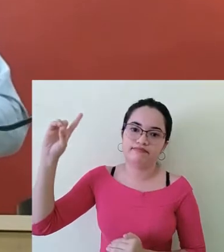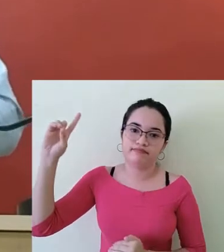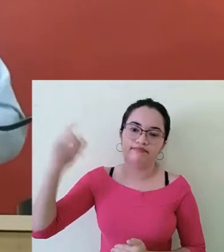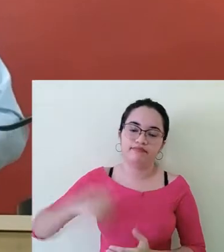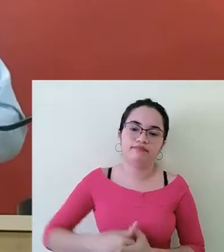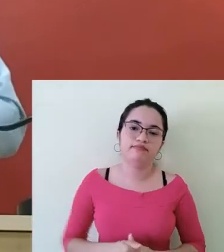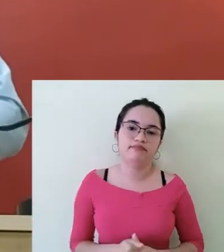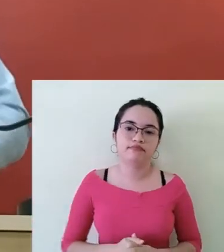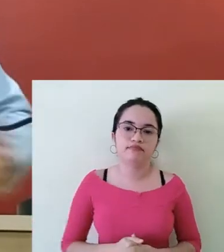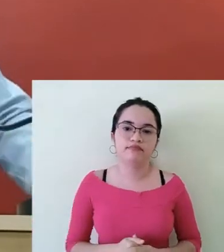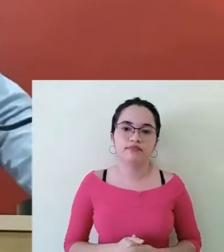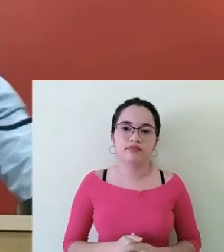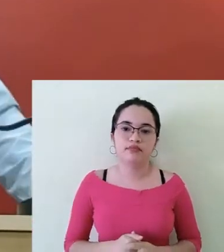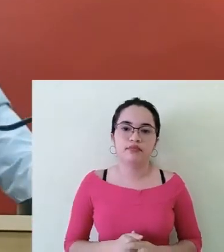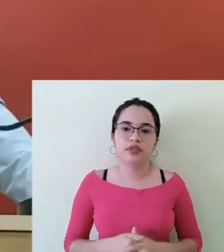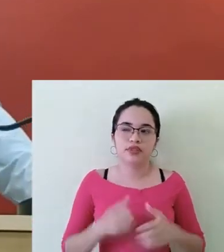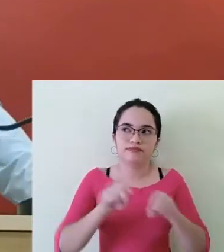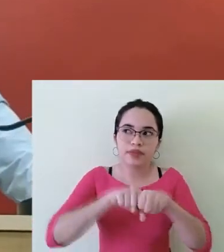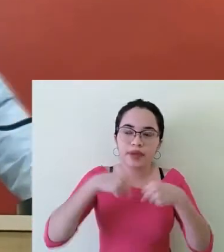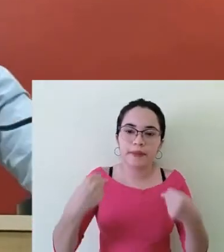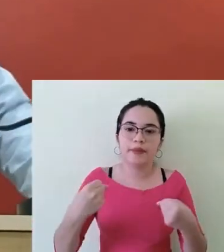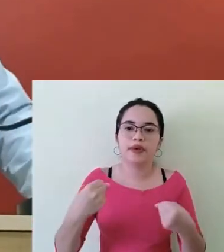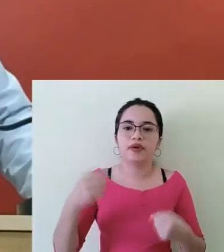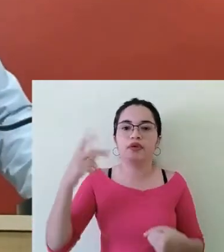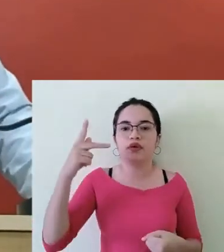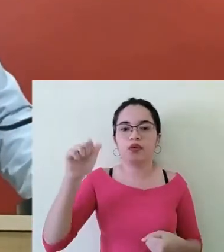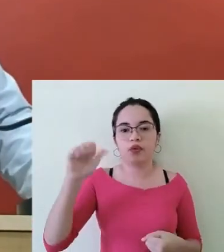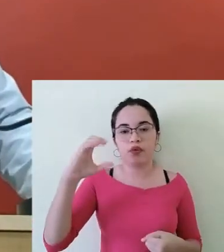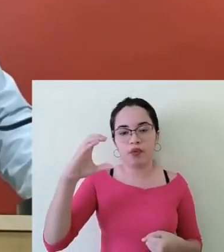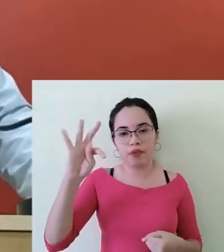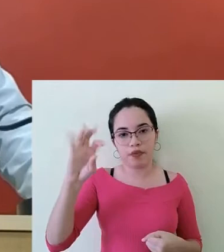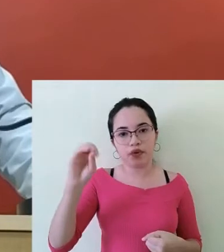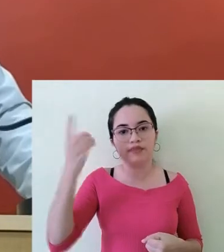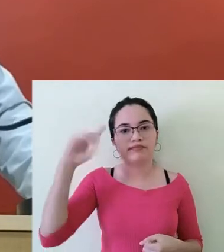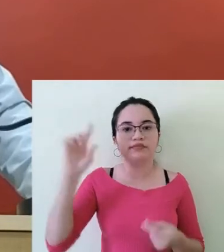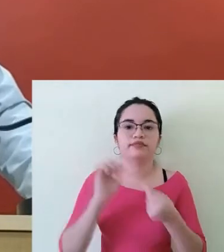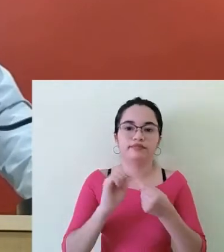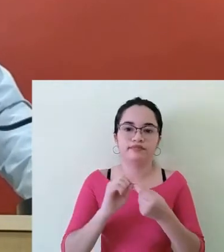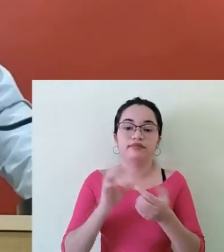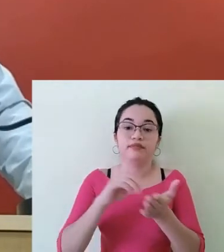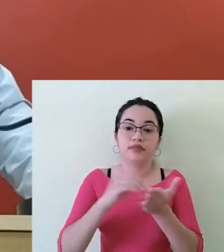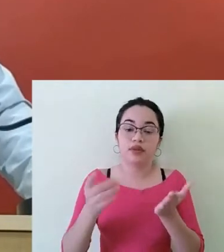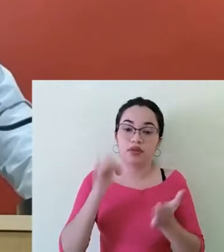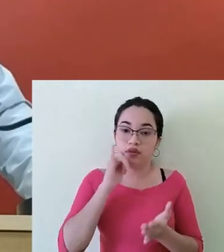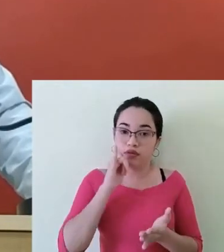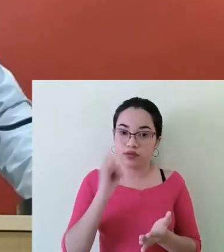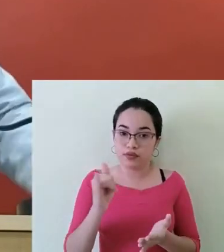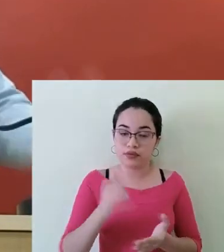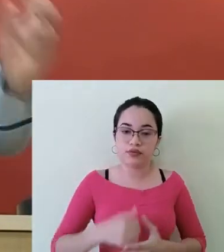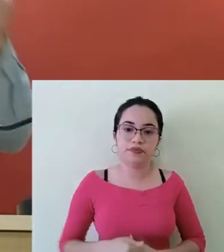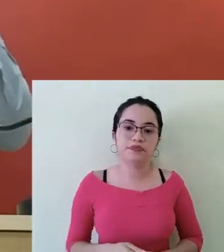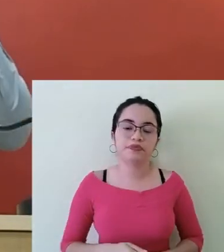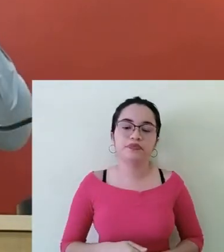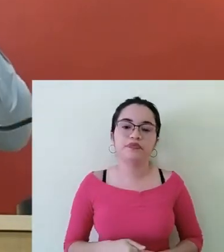de transgredir o pacto que Deus fez com ele. E a Bíblia diz que